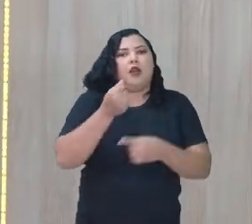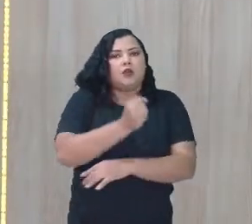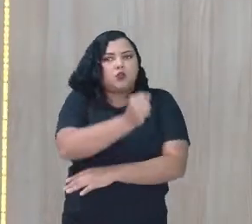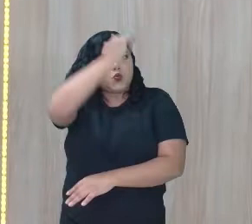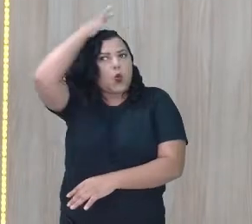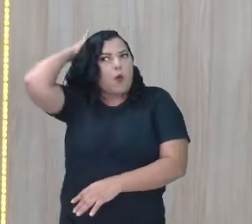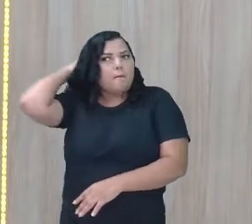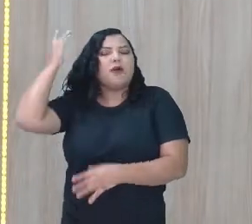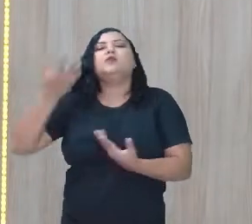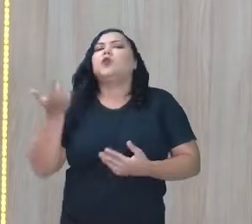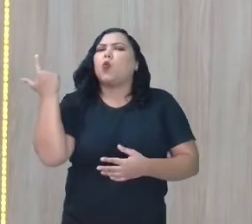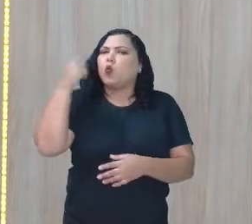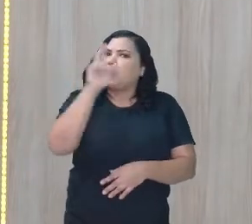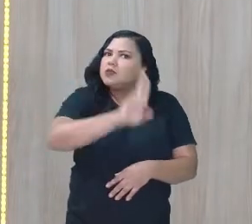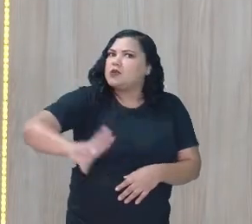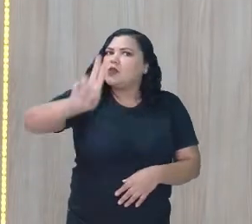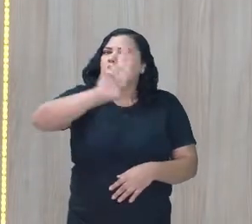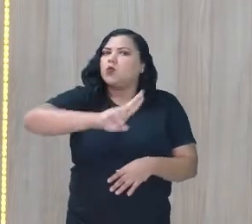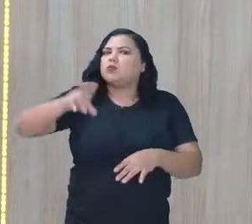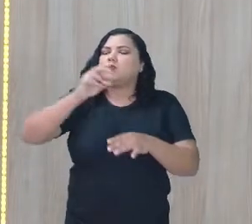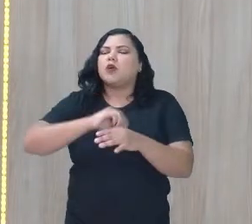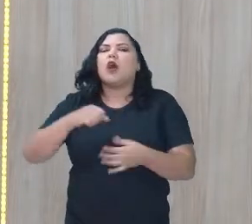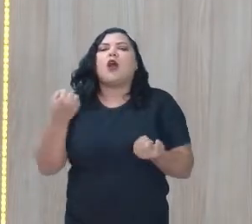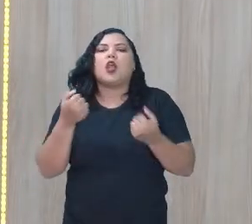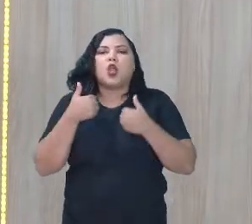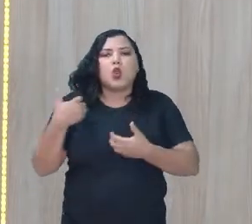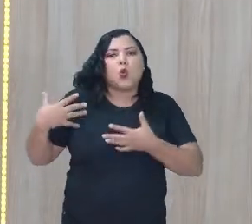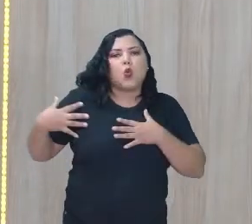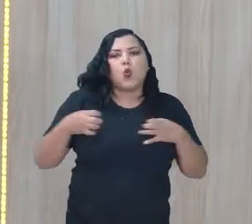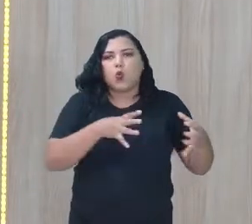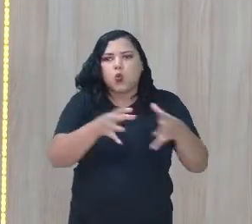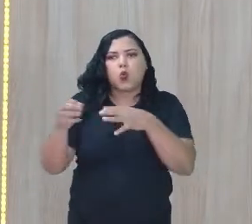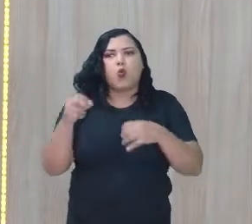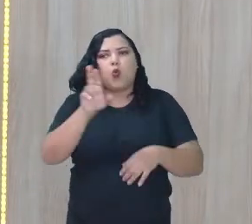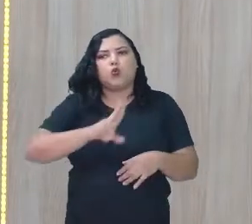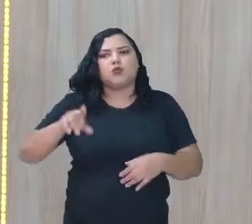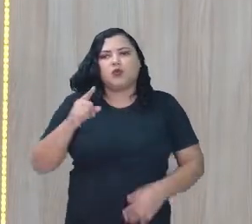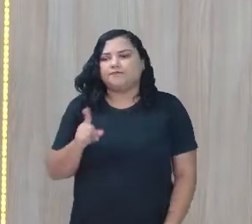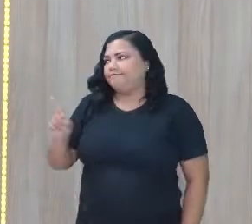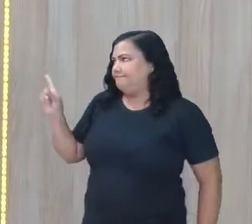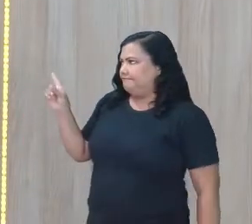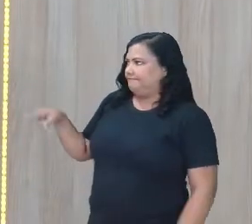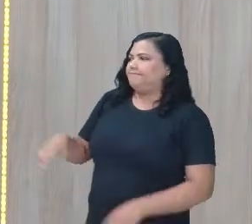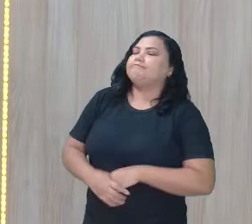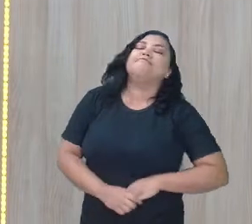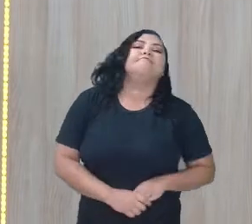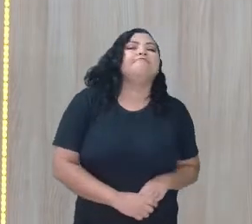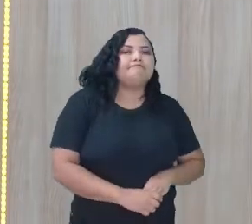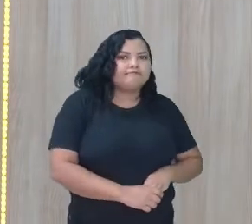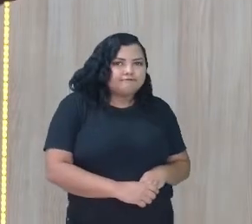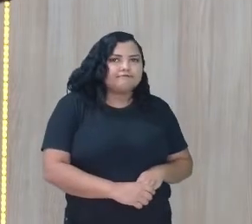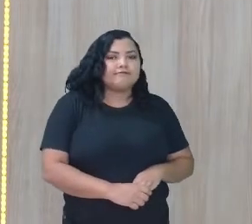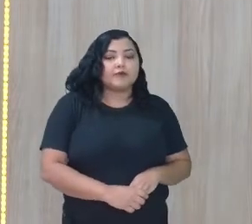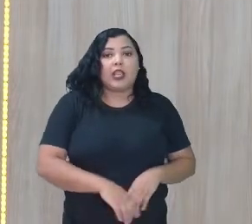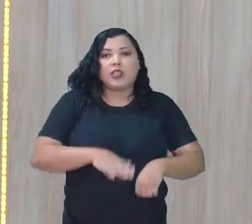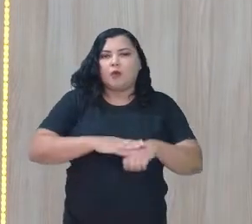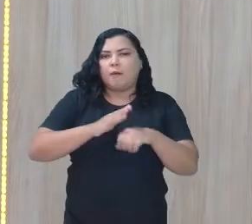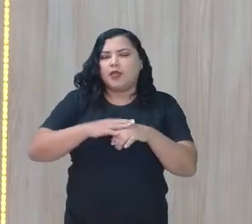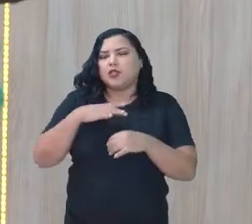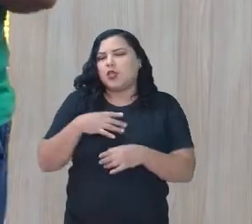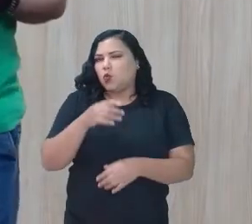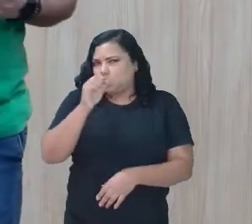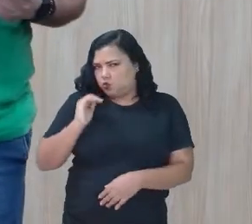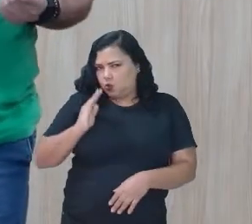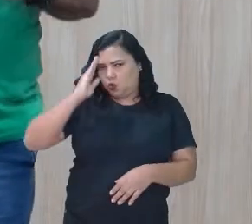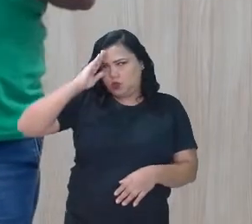romanos, né, eles dominavam essas técnicas de combate, né, utilizando essa armadura e essas armas. Então, quando ele arremessava